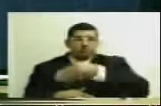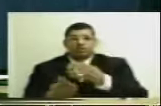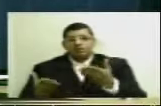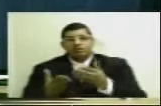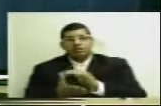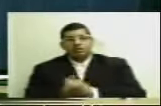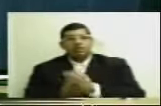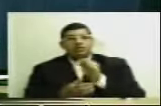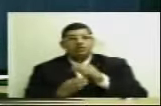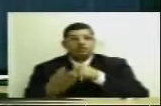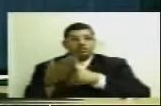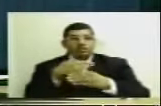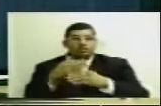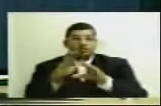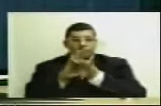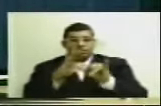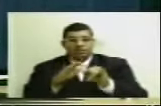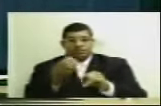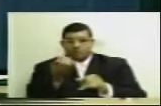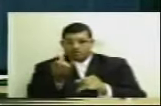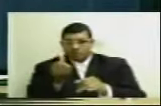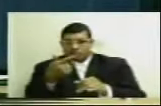cargos comissionados através da Lei